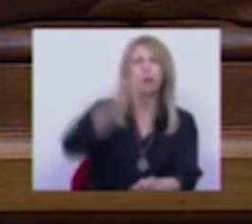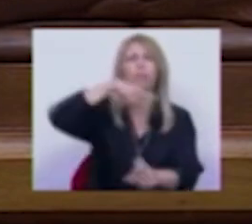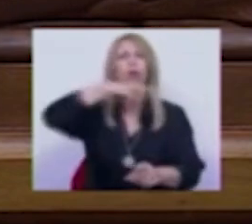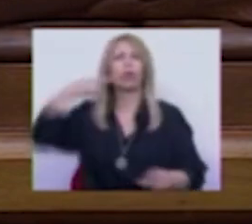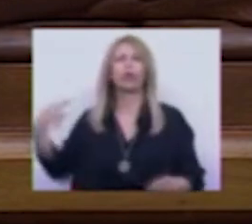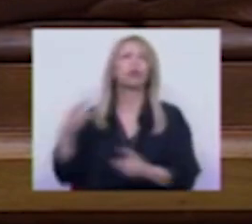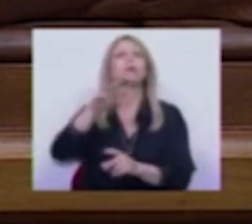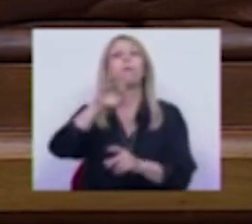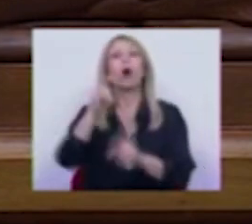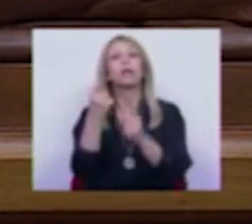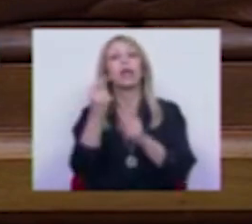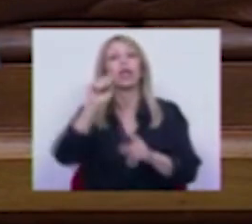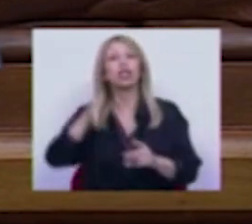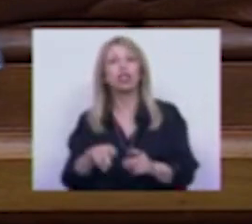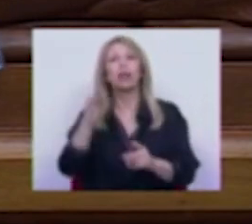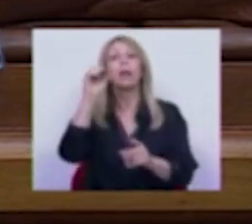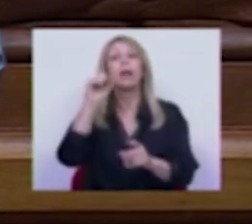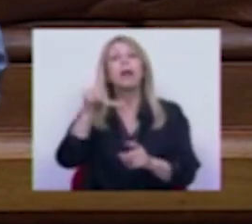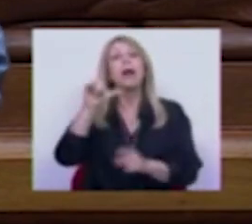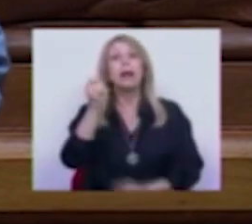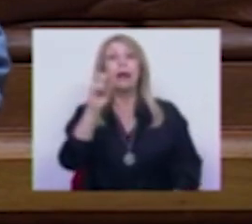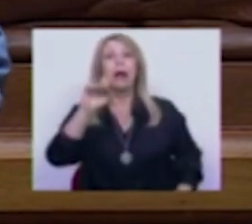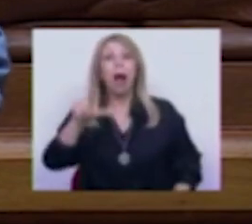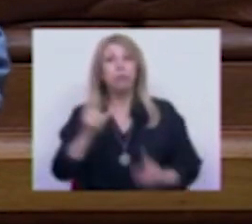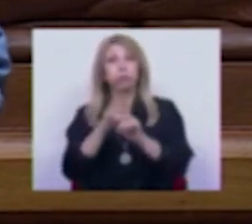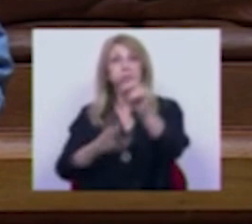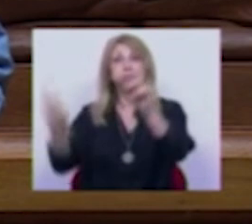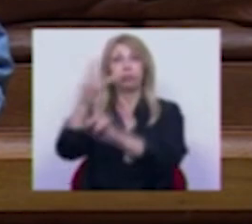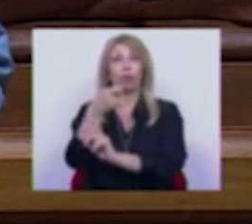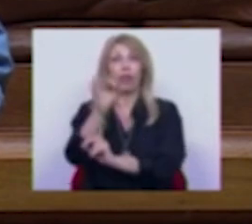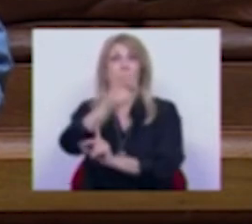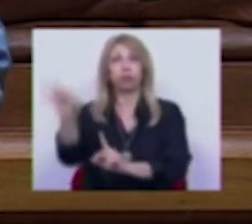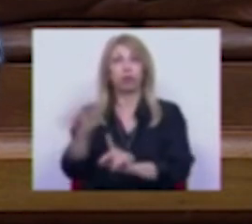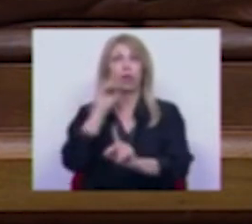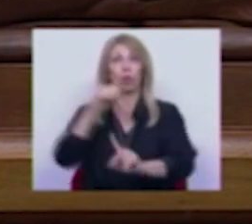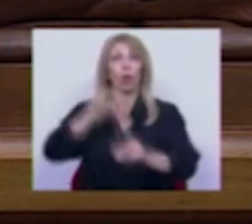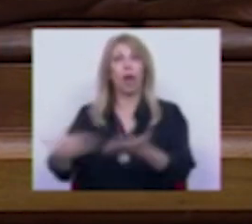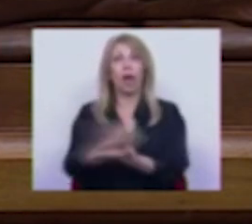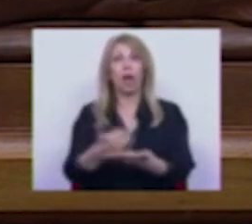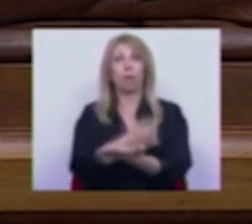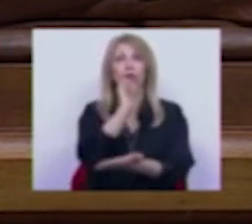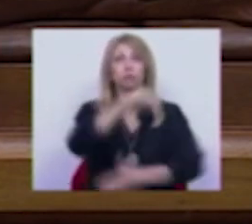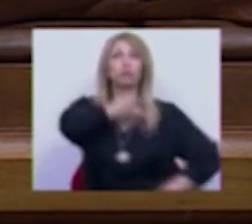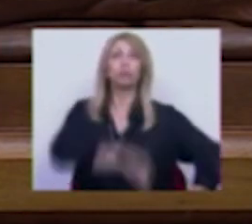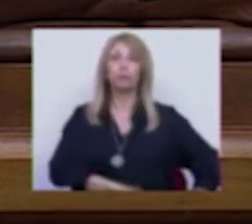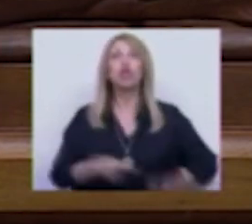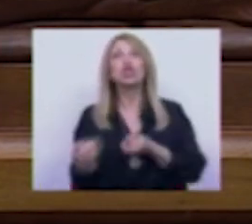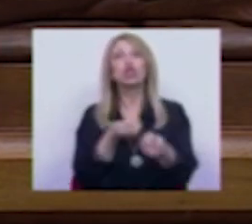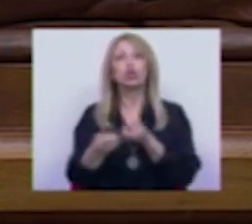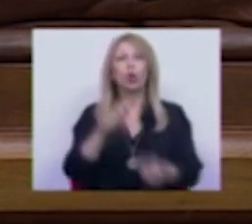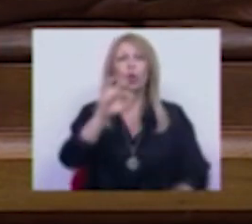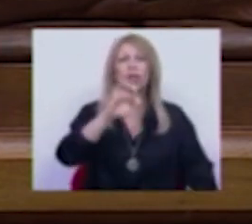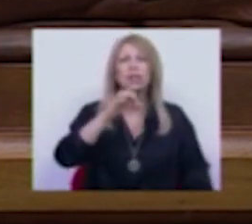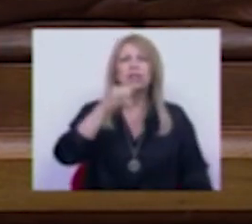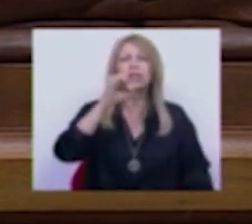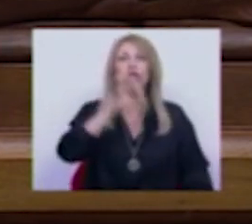Mota-Engil, Galp, aumentou em 90% o seu rendimento no ano passado. Um gestor chega a ganhar 880 mil euros